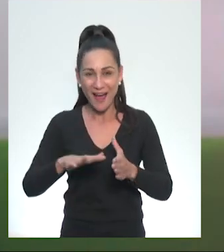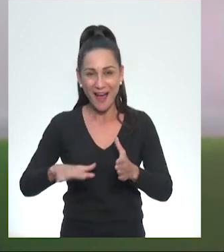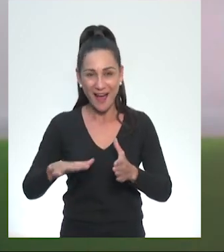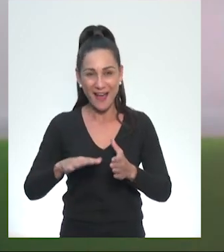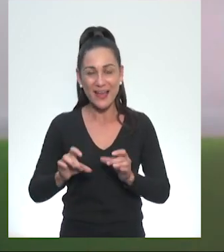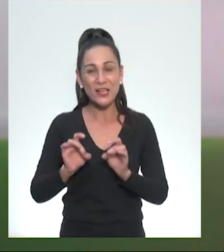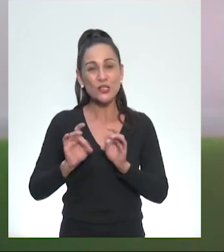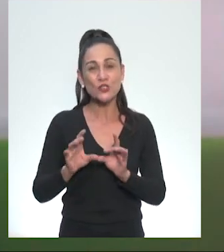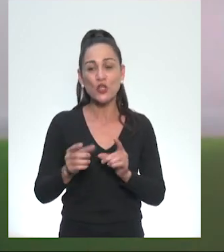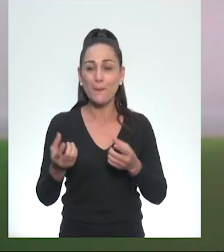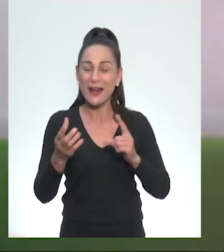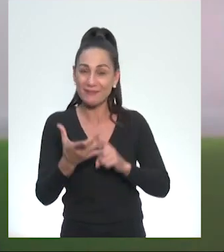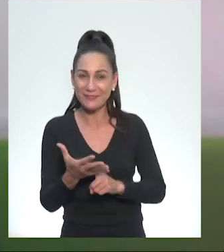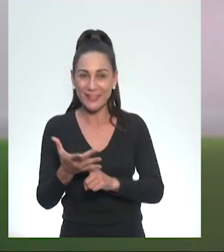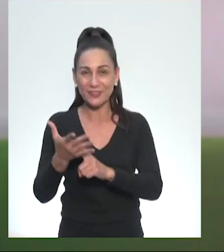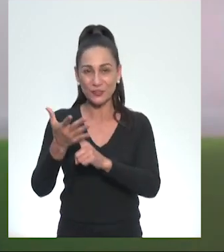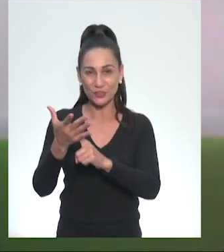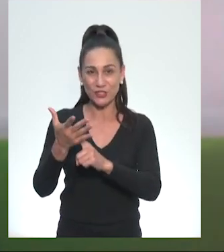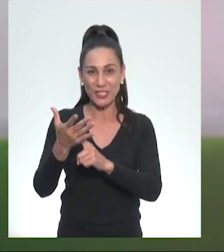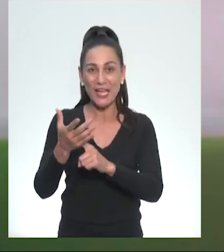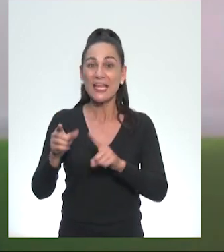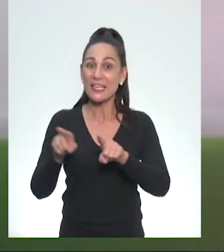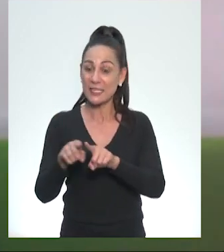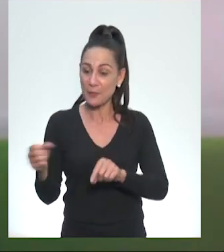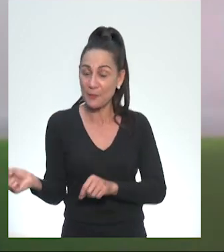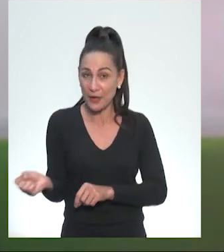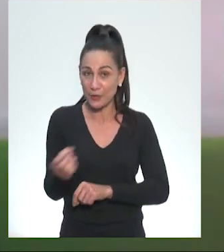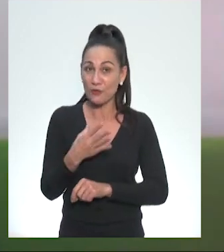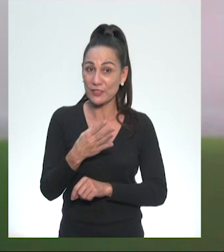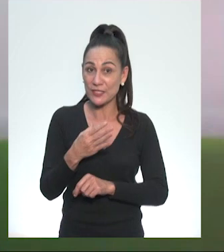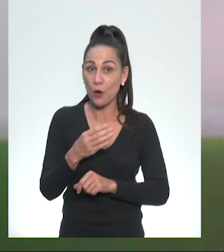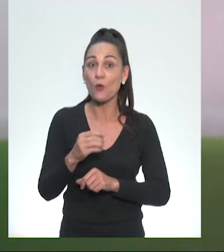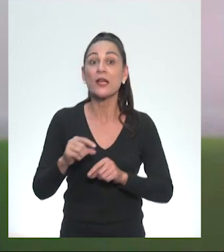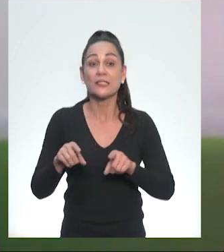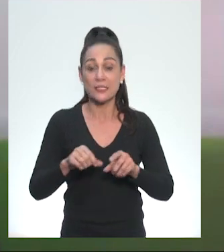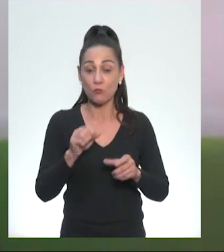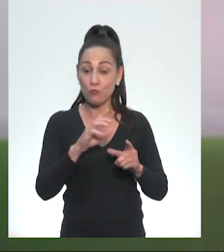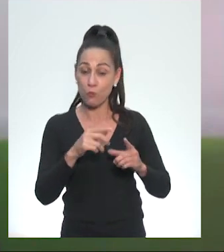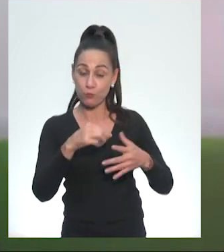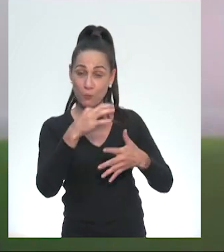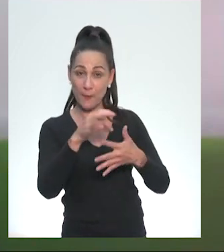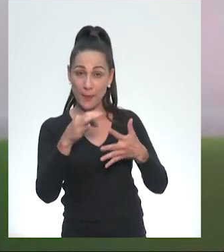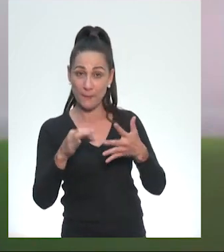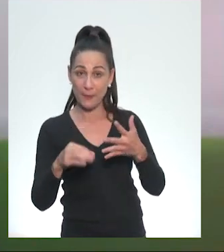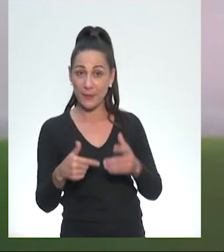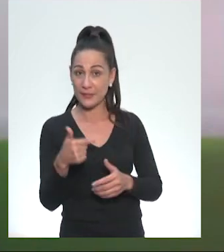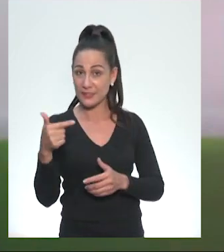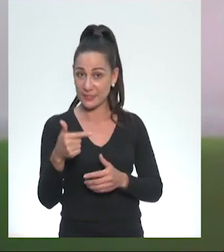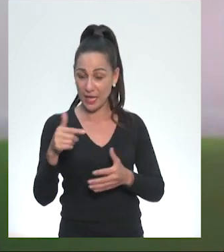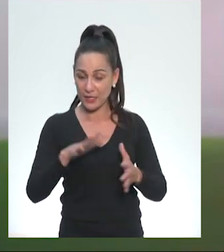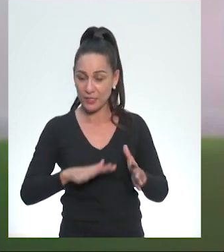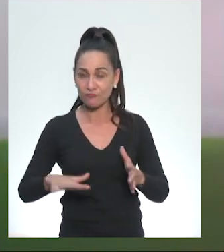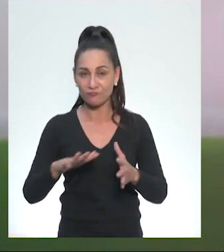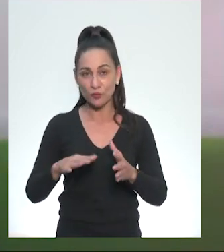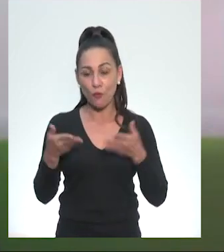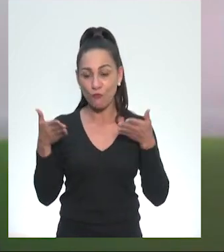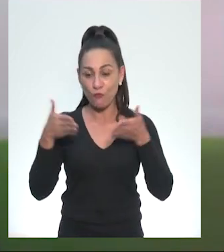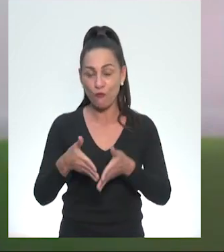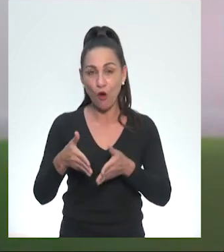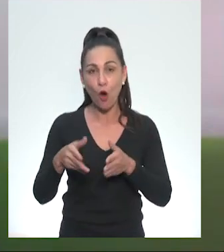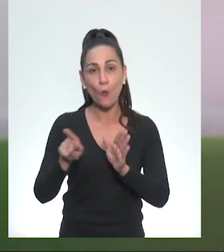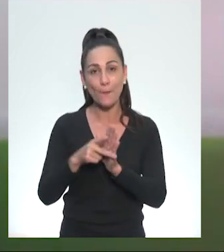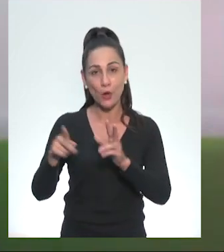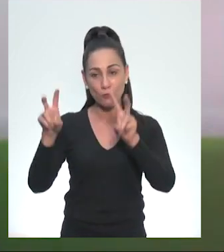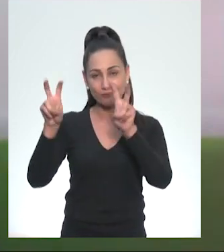totalmente voltado para tecnologia e para inovação. Então, nós contamos com 7 espaços distintos, cada um com um foco específico